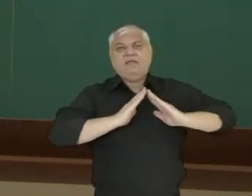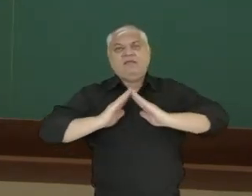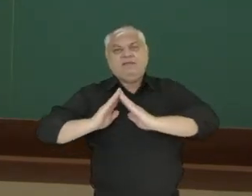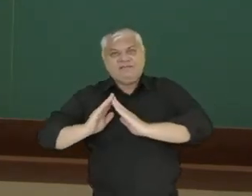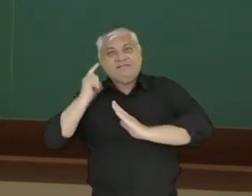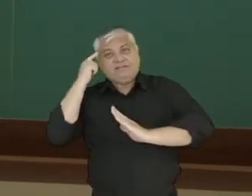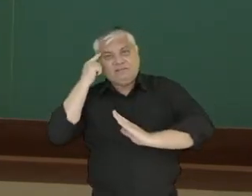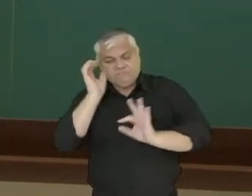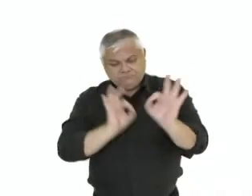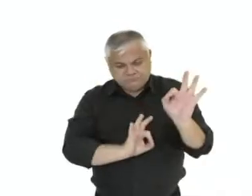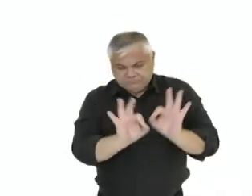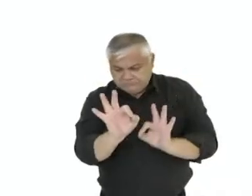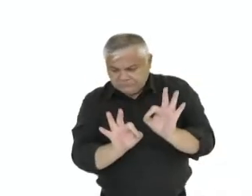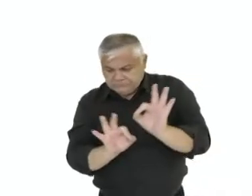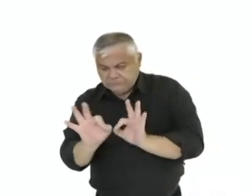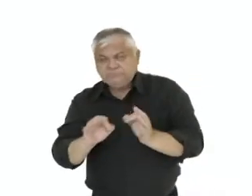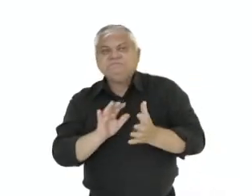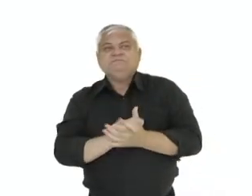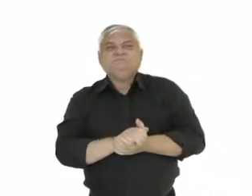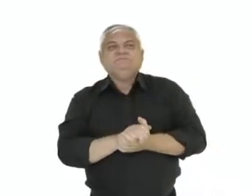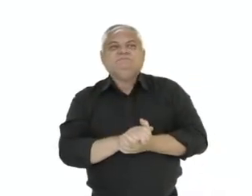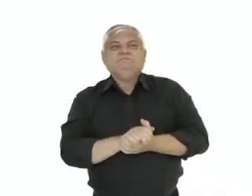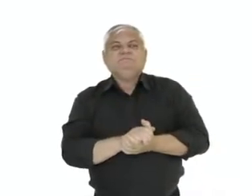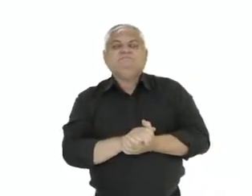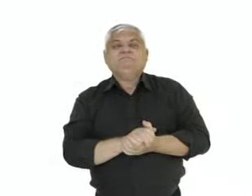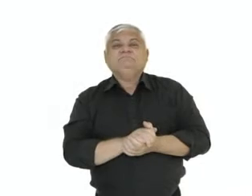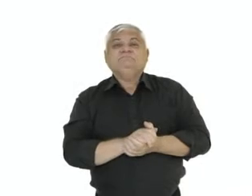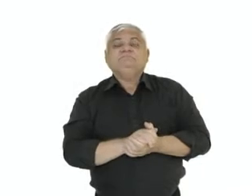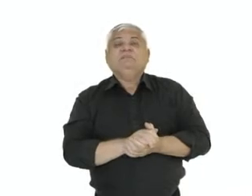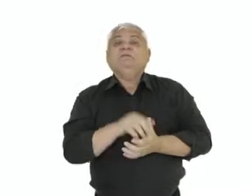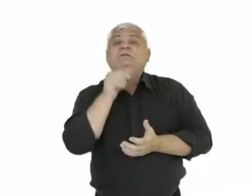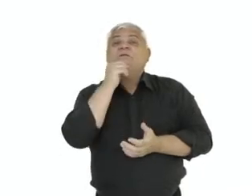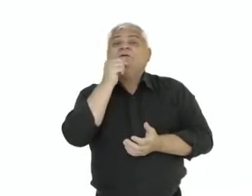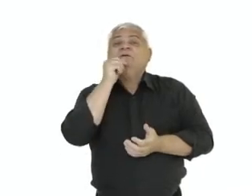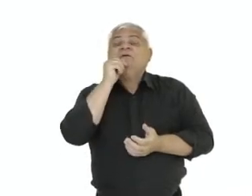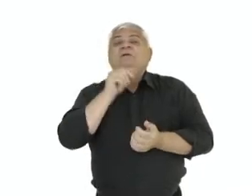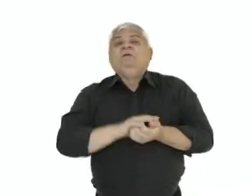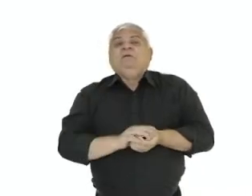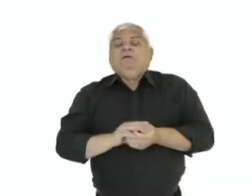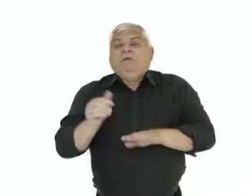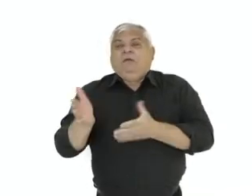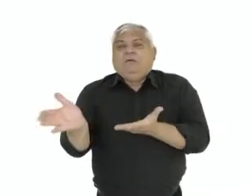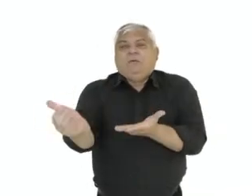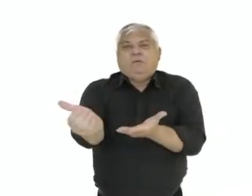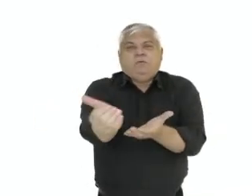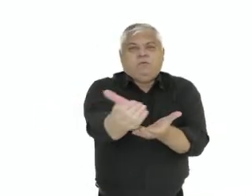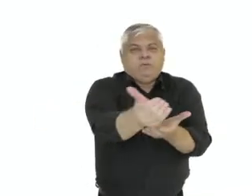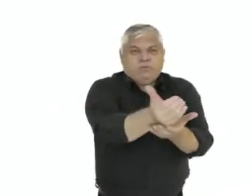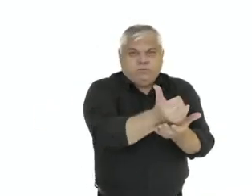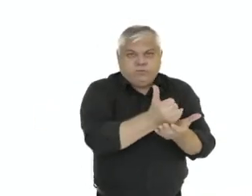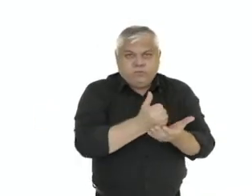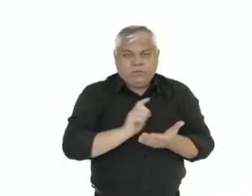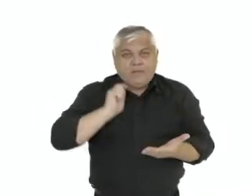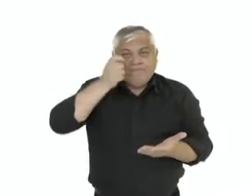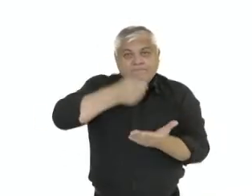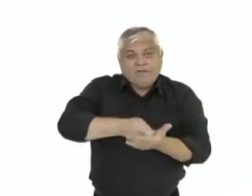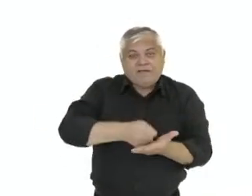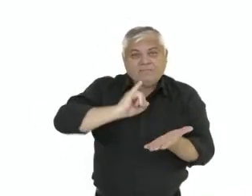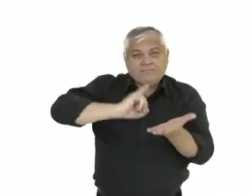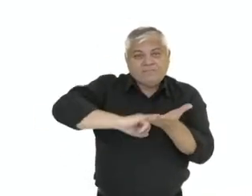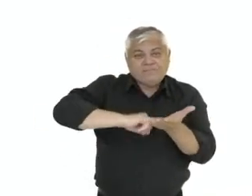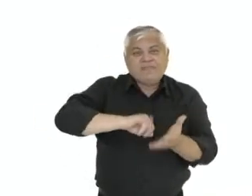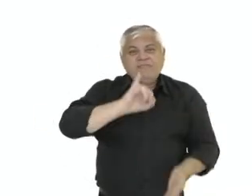tela, na coluna do meio aqui, ó, para cadastros de coleta e controle do IPTU, que é o Imposto Territorial